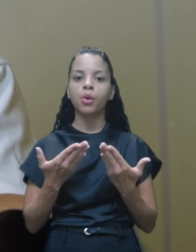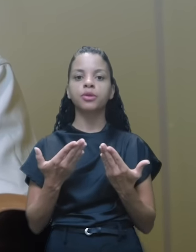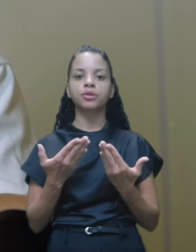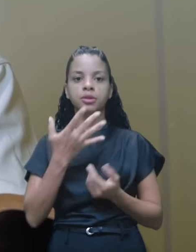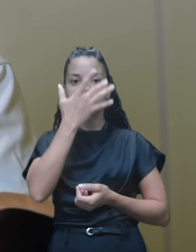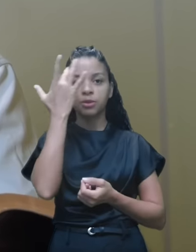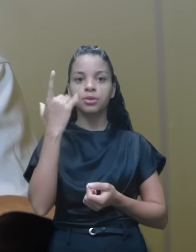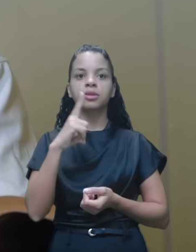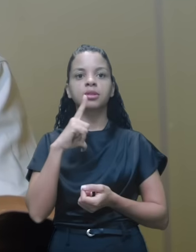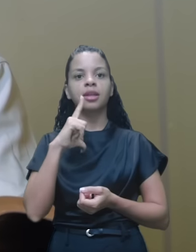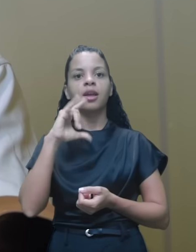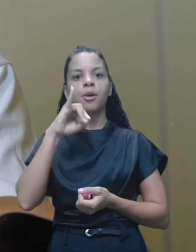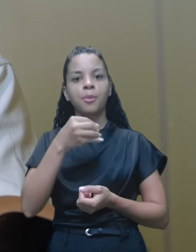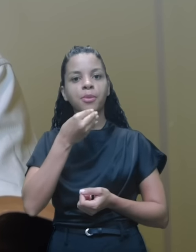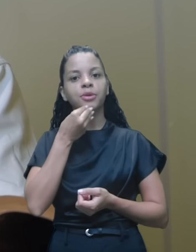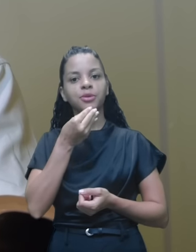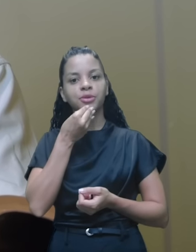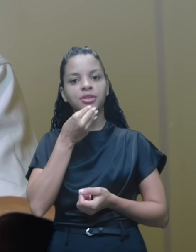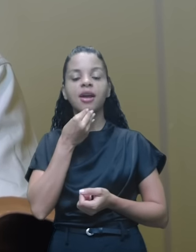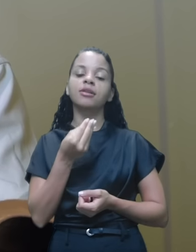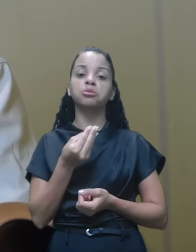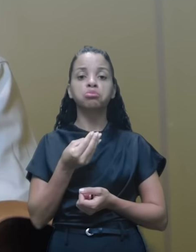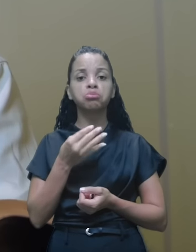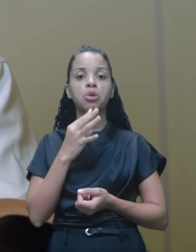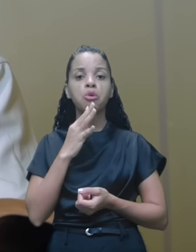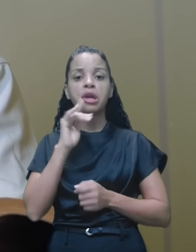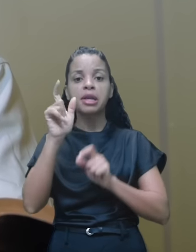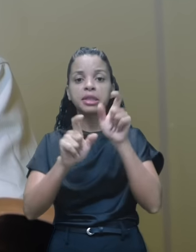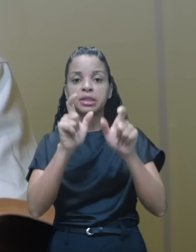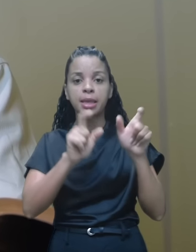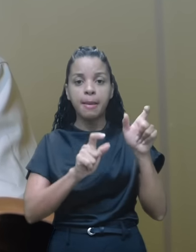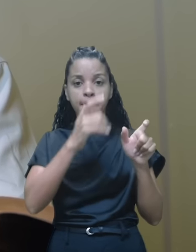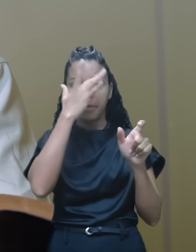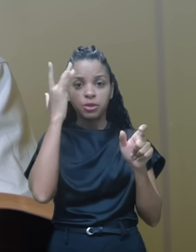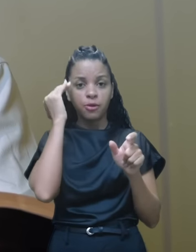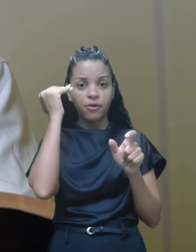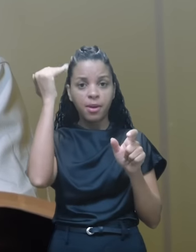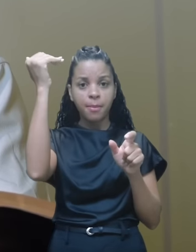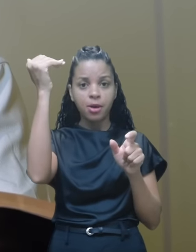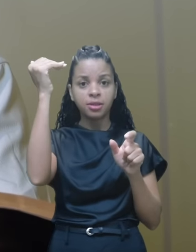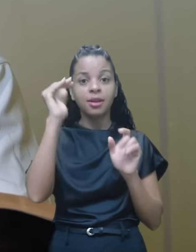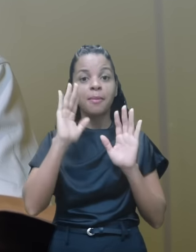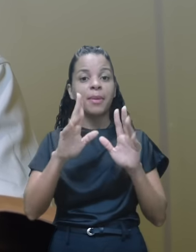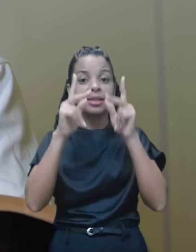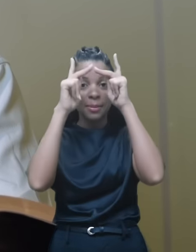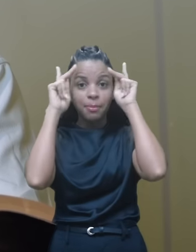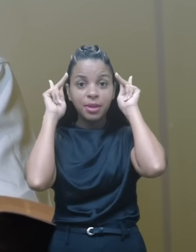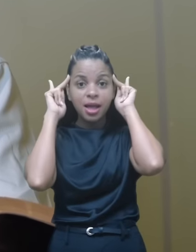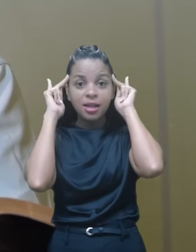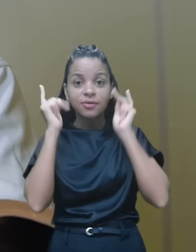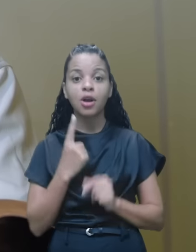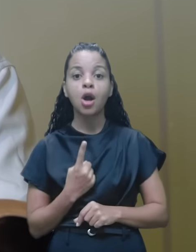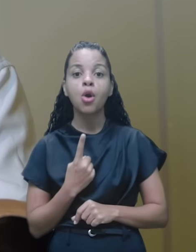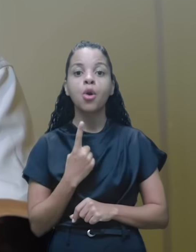tendo a oportunidade de conhecer essas pessoas famosas, mas Pilatos foi um dos poucos que teve o privilégio de ficar